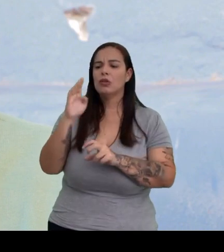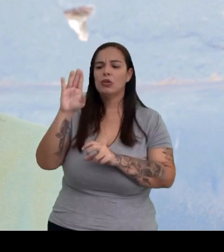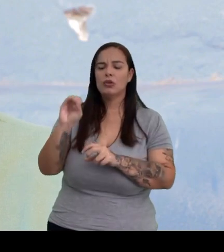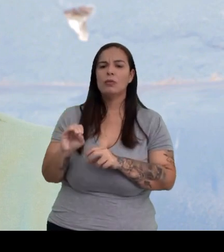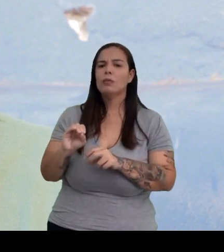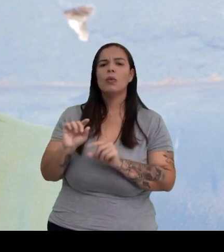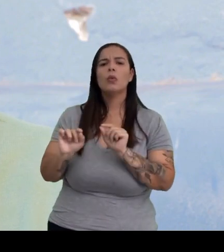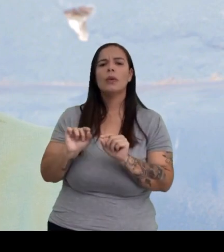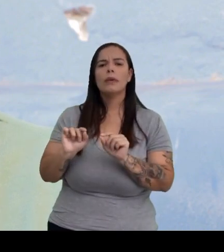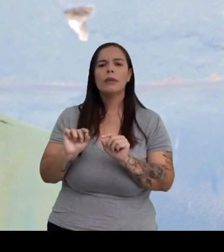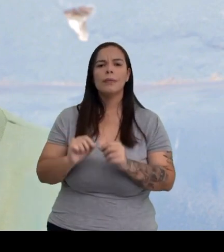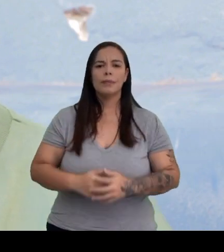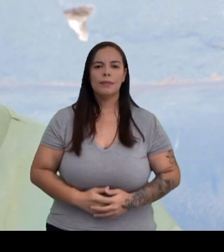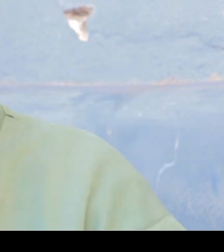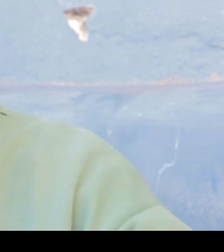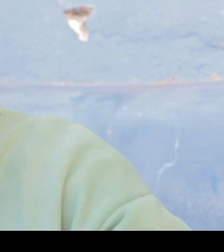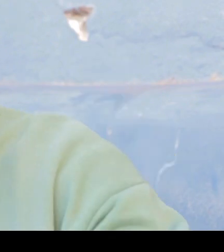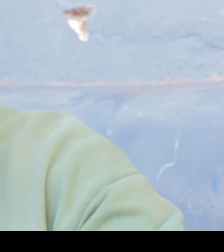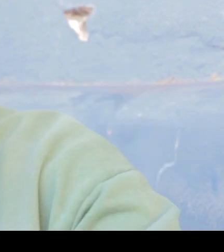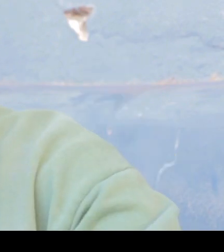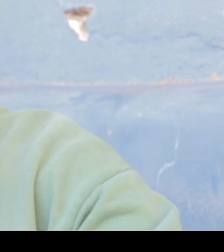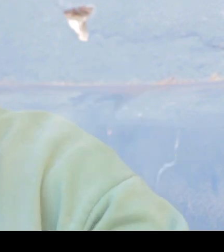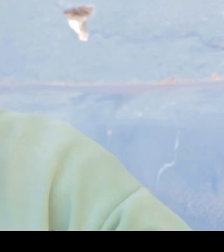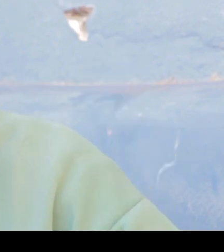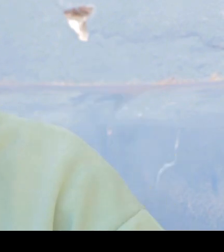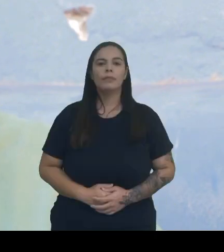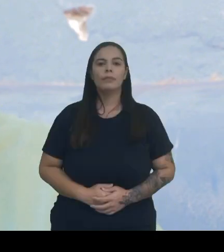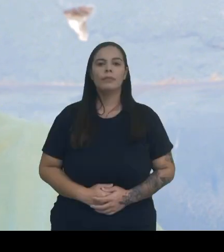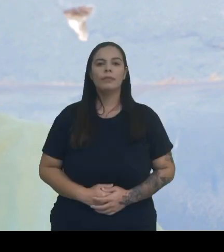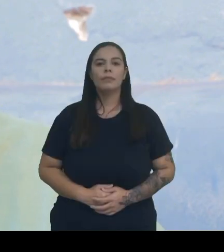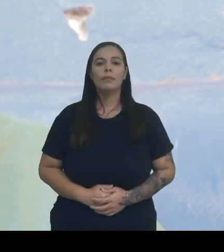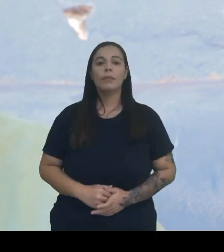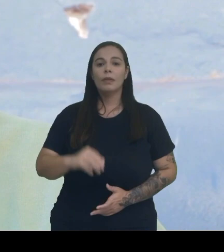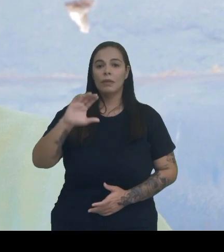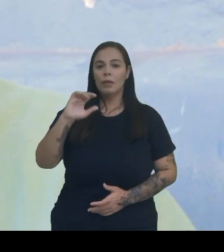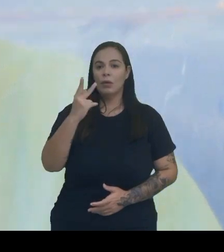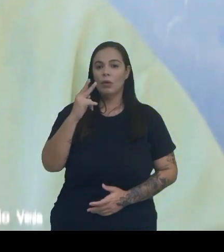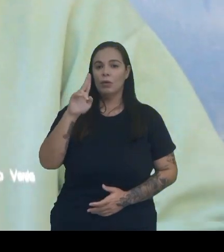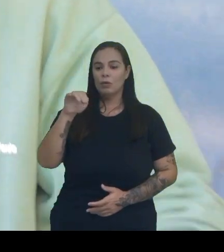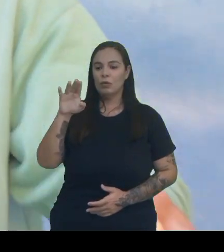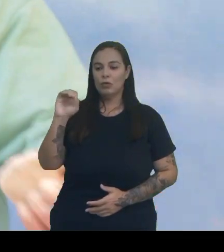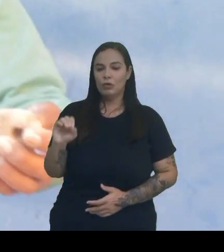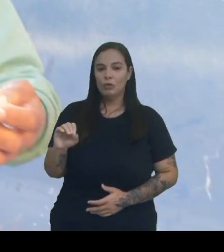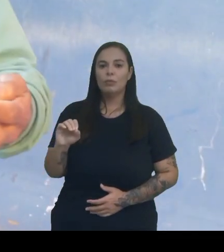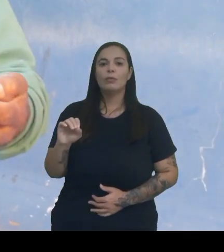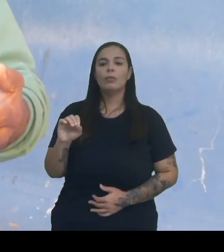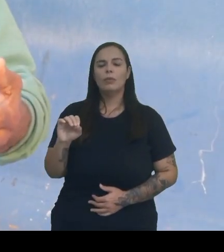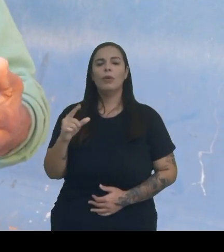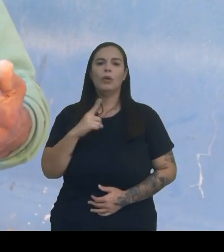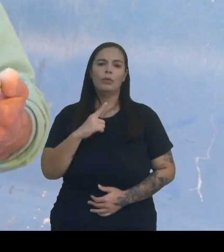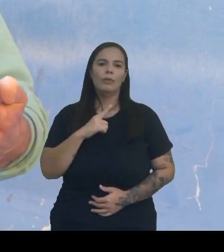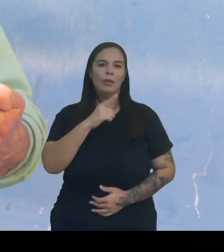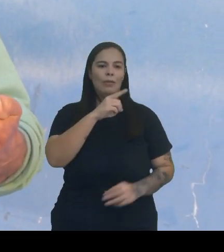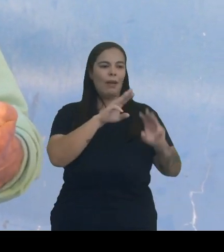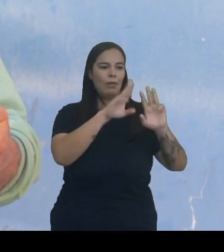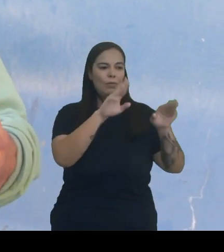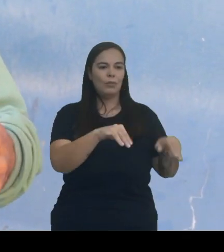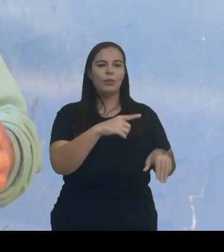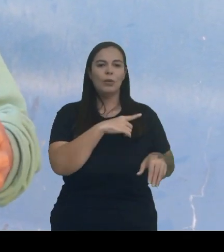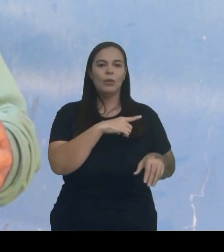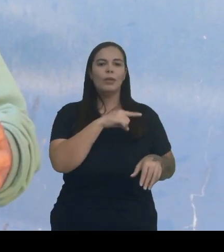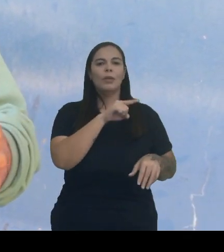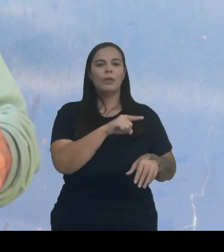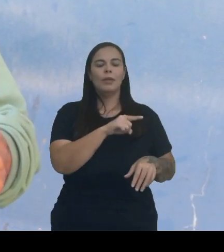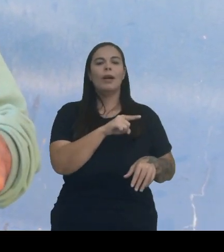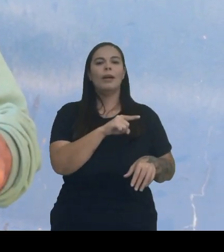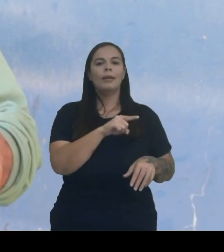daqui? Esse chumbo daí, esse chumbo daqui. Olha, eu tenho um chumbo lá no museu, esse chumbo aqui... lá acho que tem 3, olha, né? esse